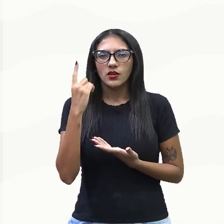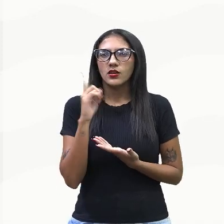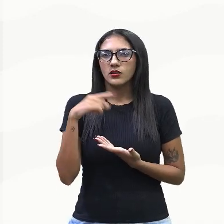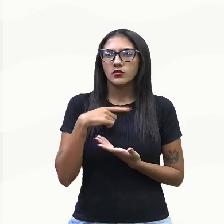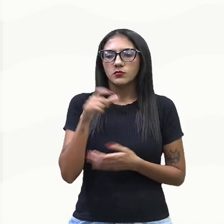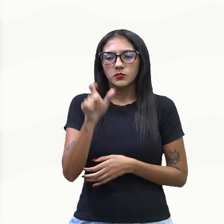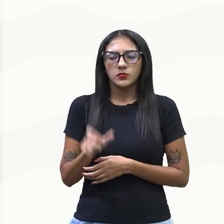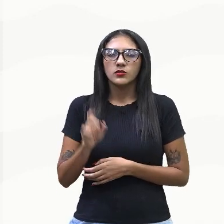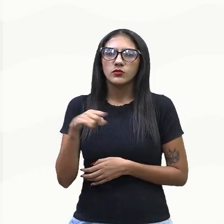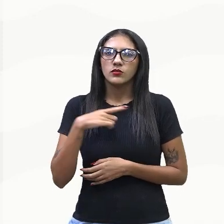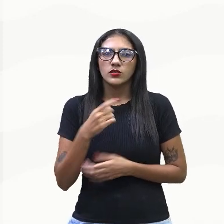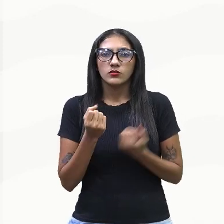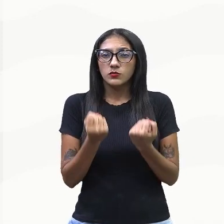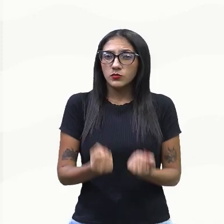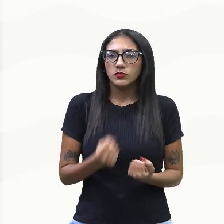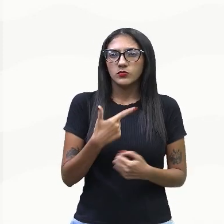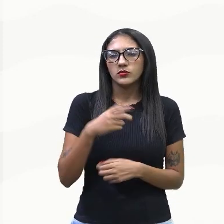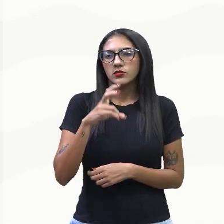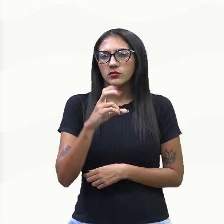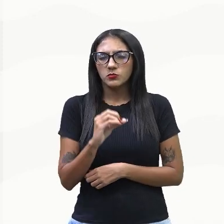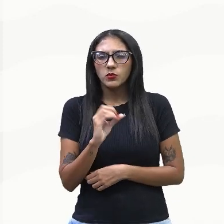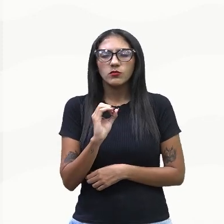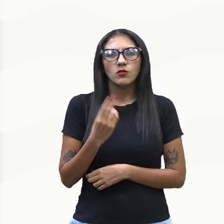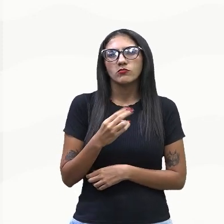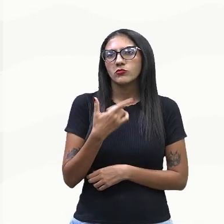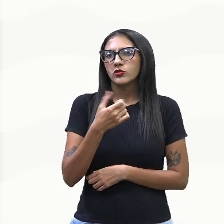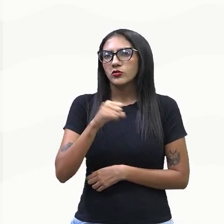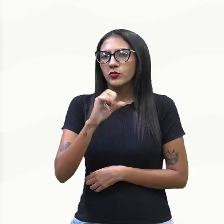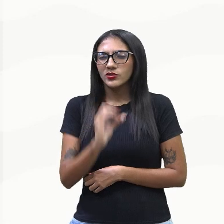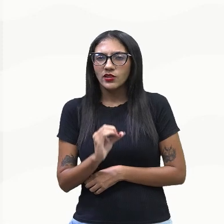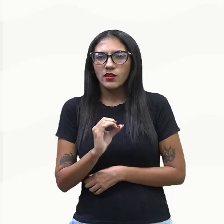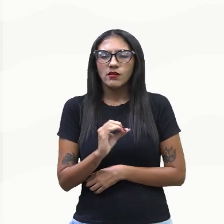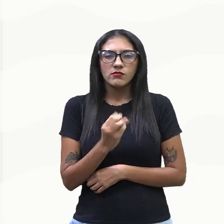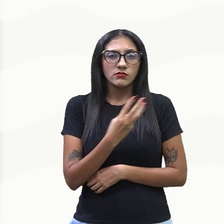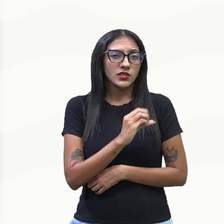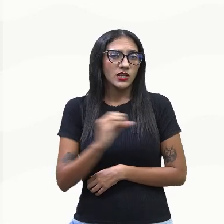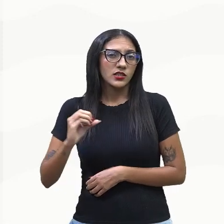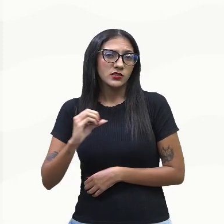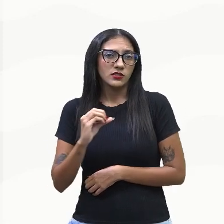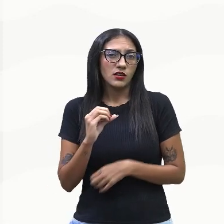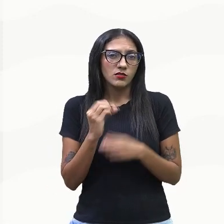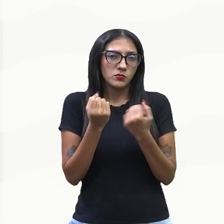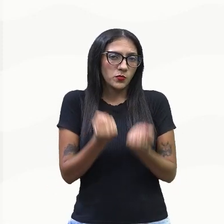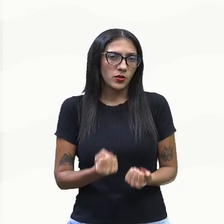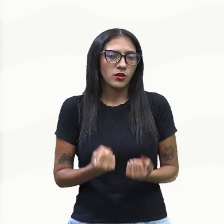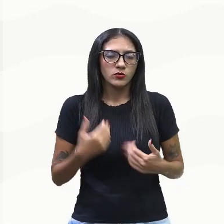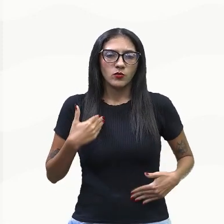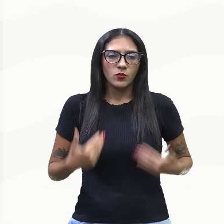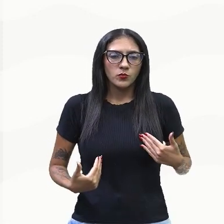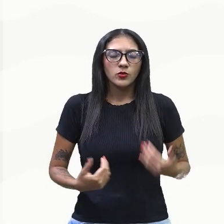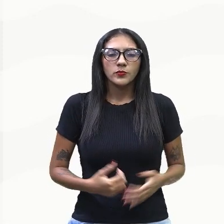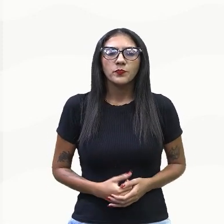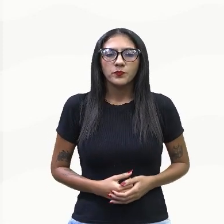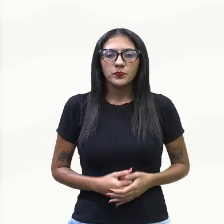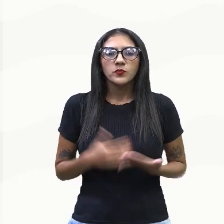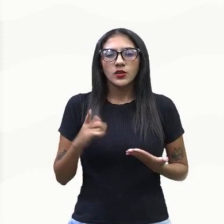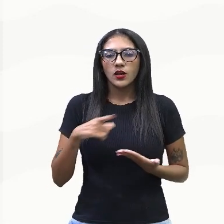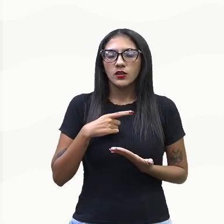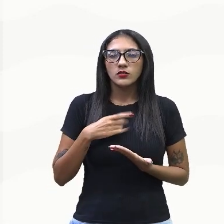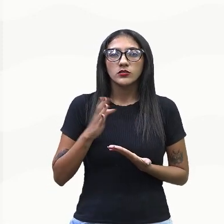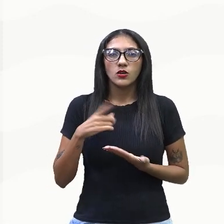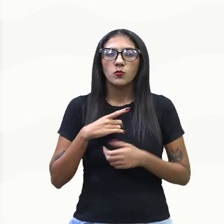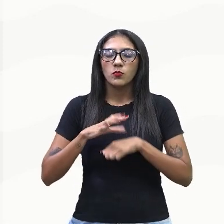imaginemos uma pessoa com 280 quilos, 300 quilos. Aí já é uma obesidade